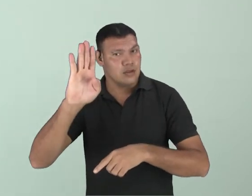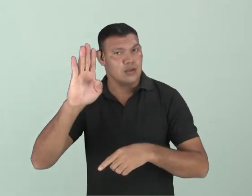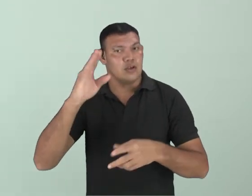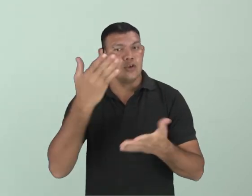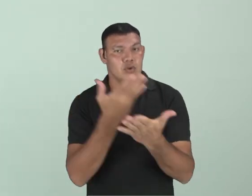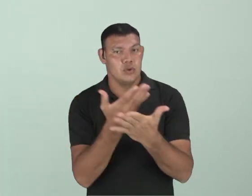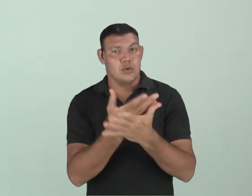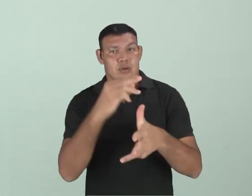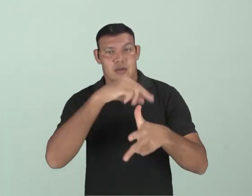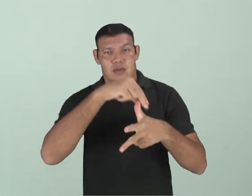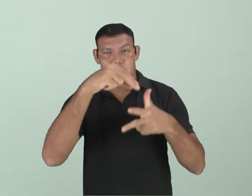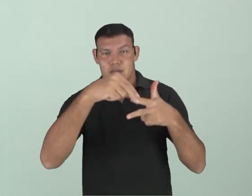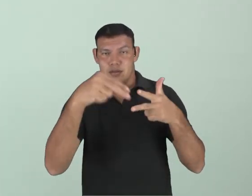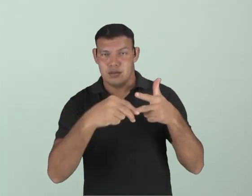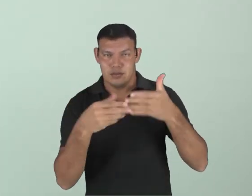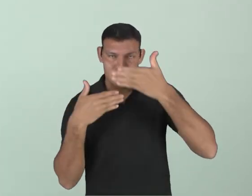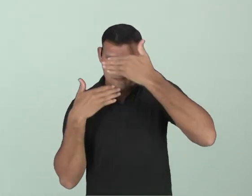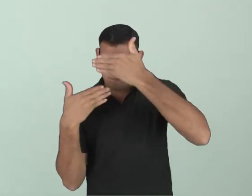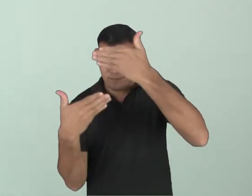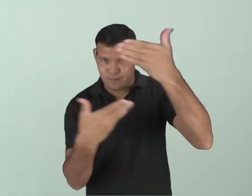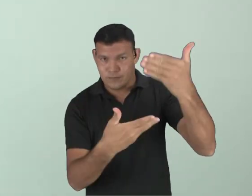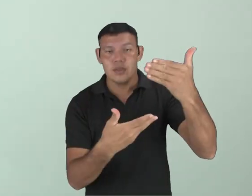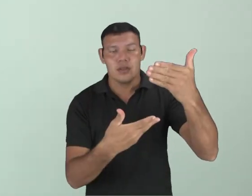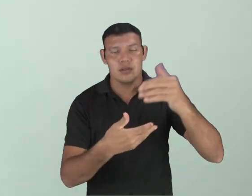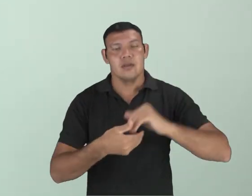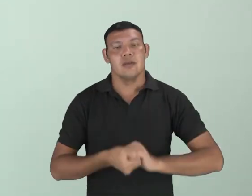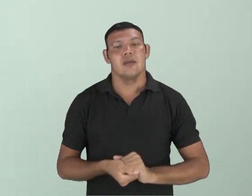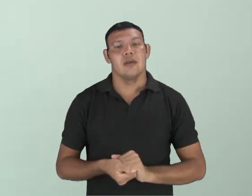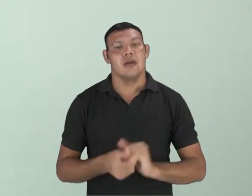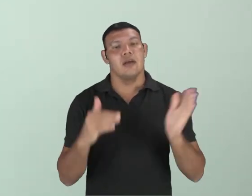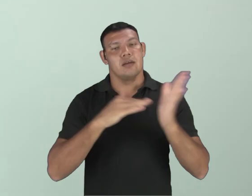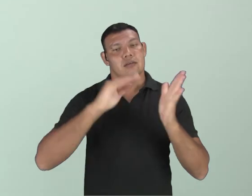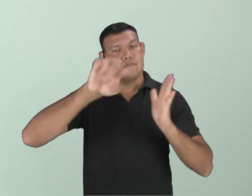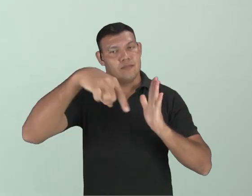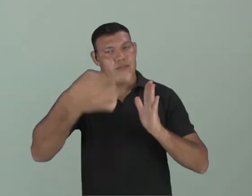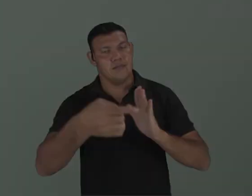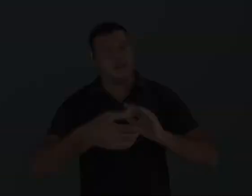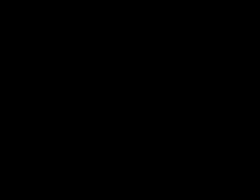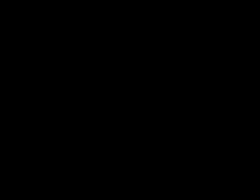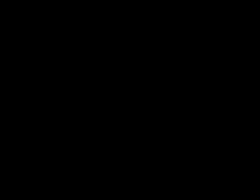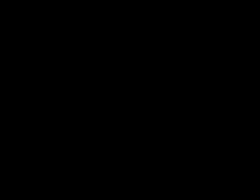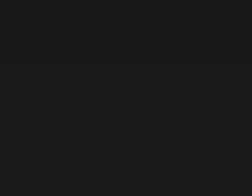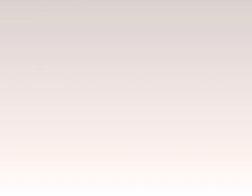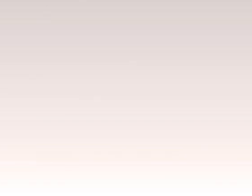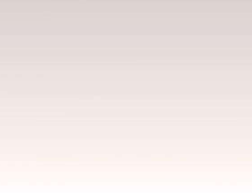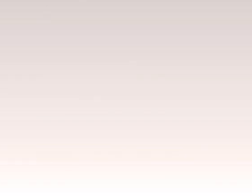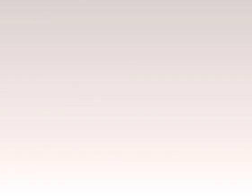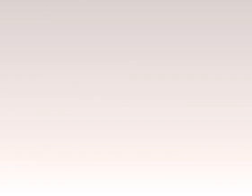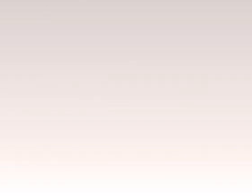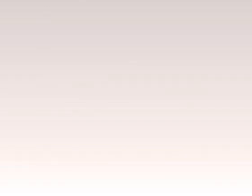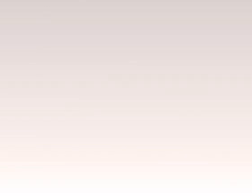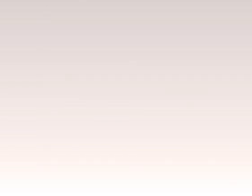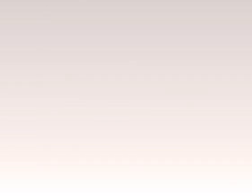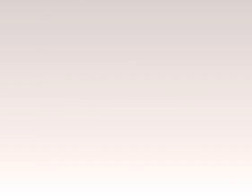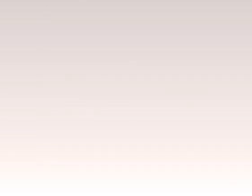Enem. Então, obrigada pela companhia de vocês e até a nossa próxima aula.